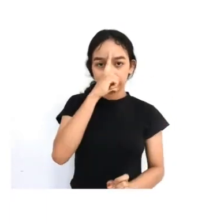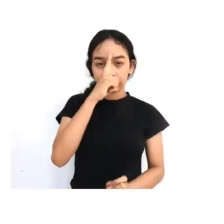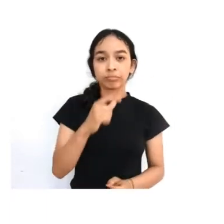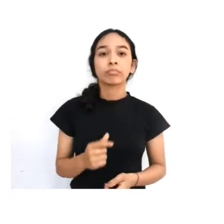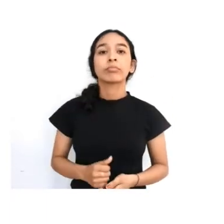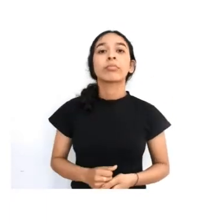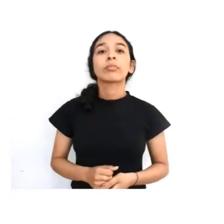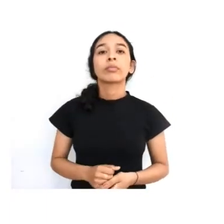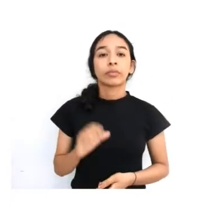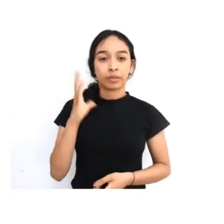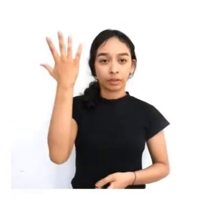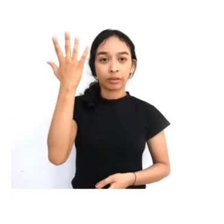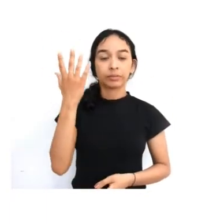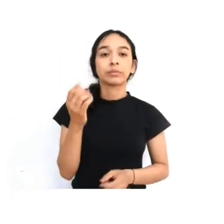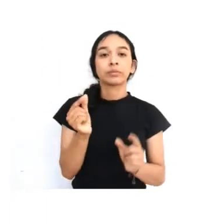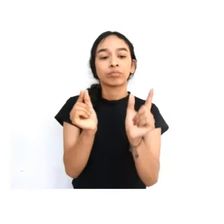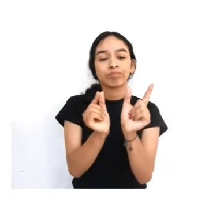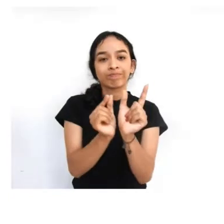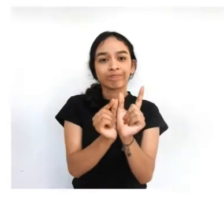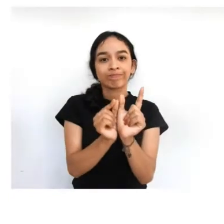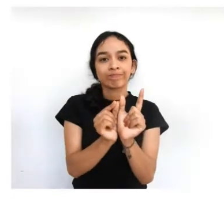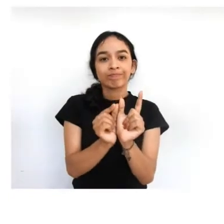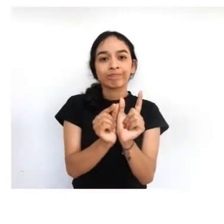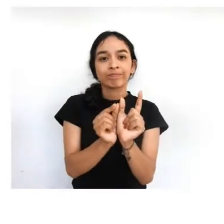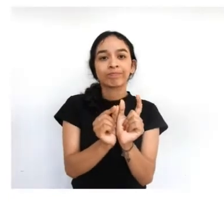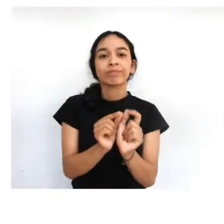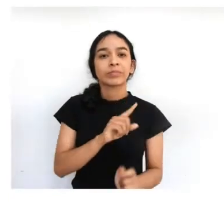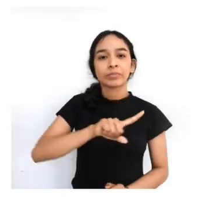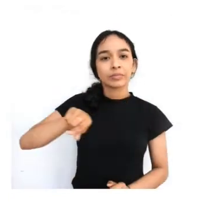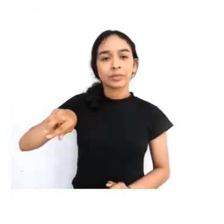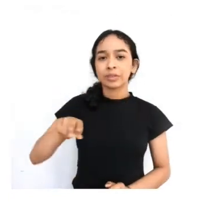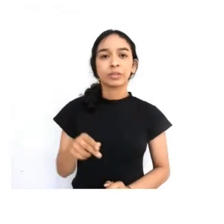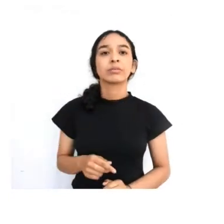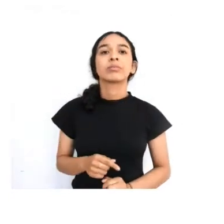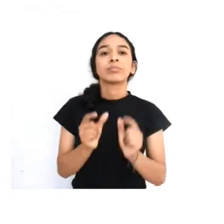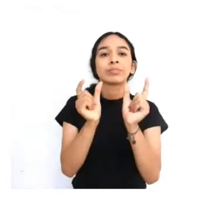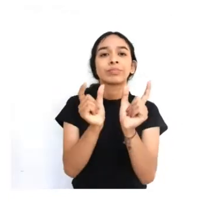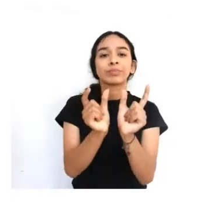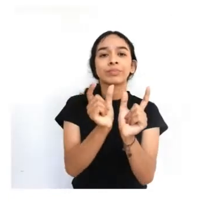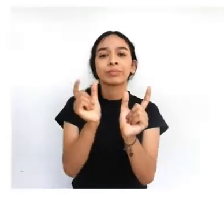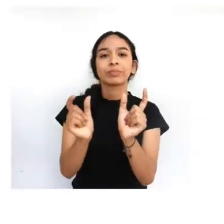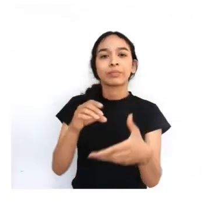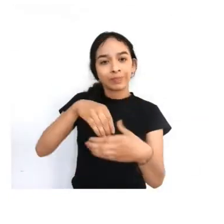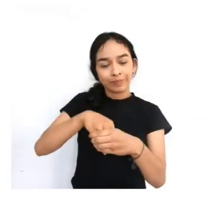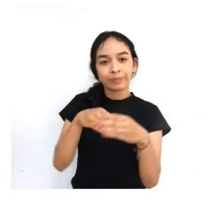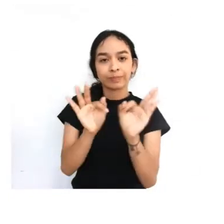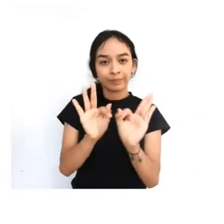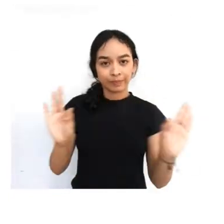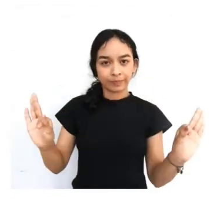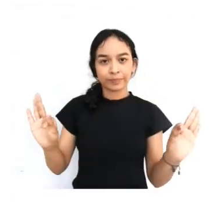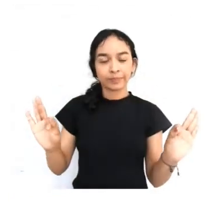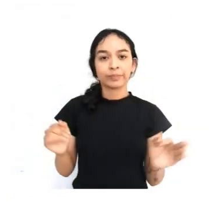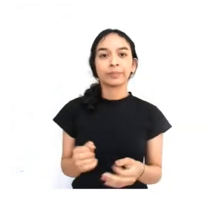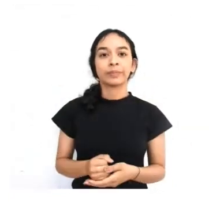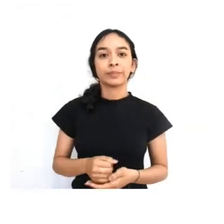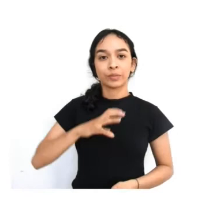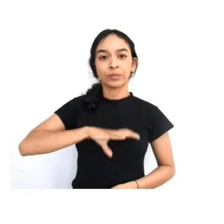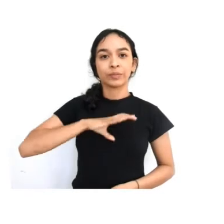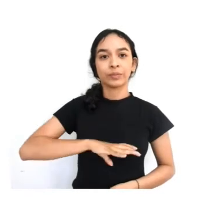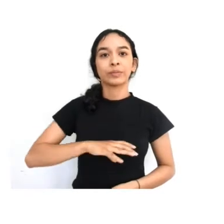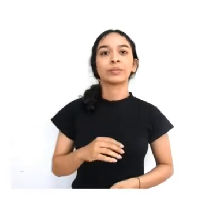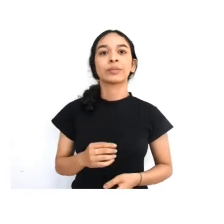uma palavra em latim se dá pela sua desinência e não por sua posição dentro